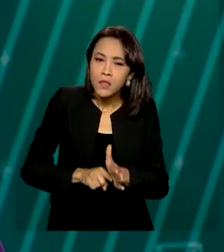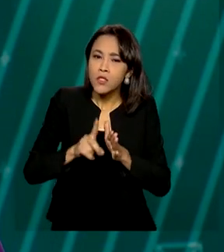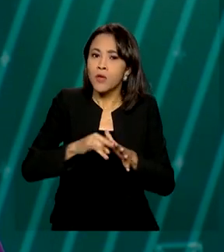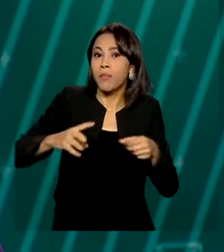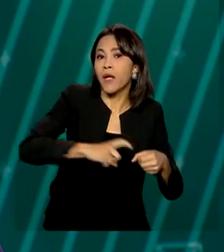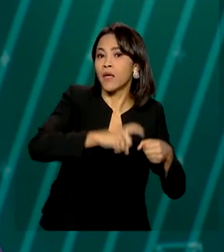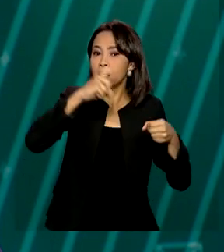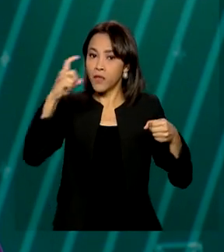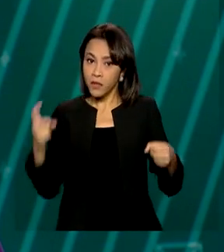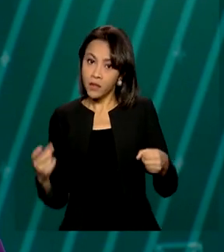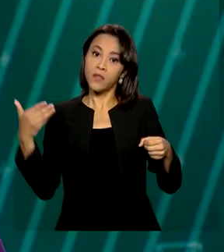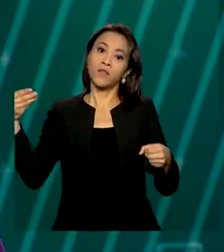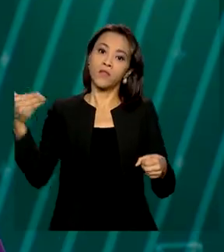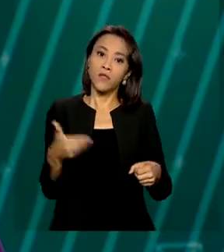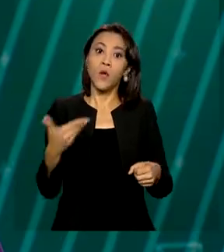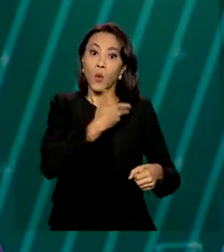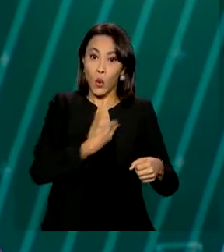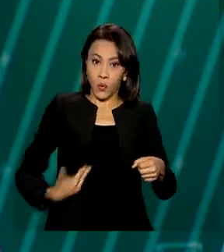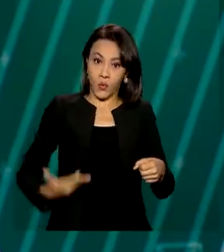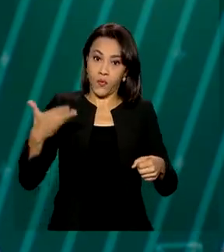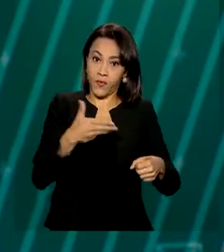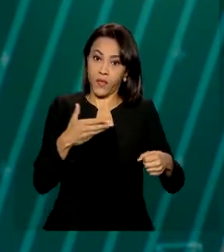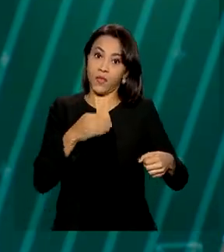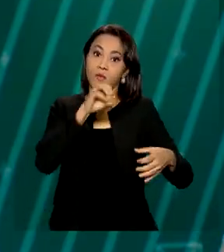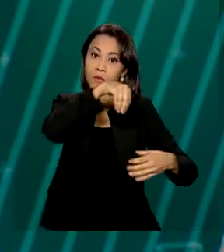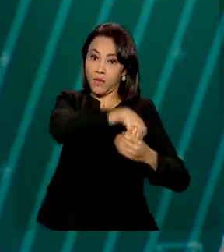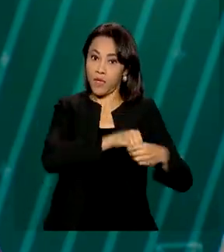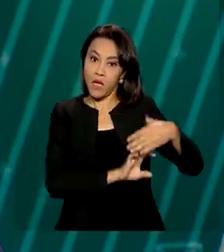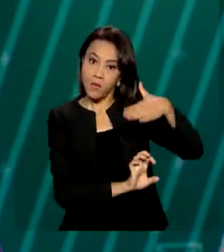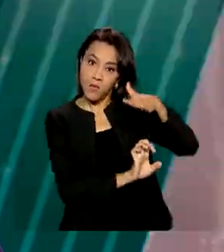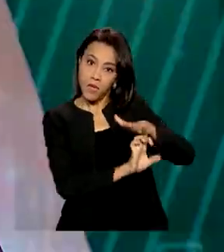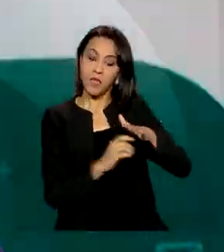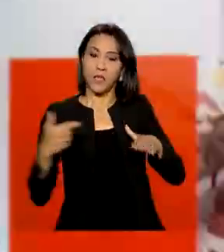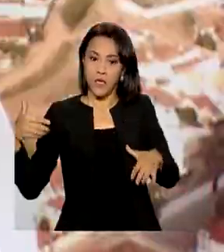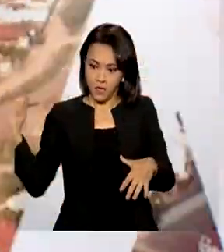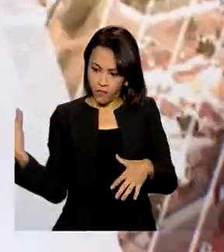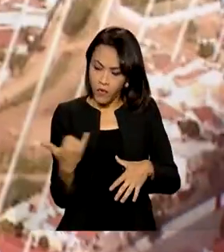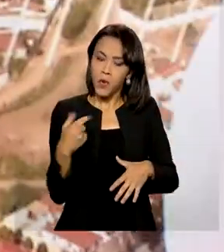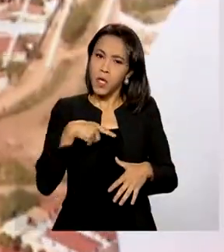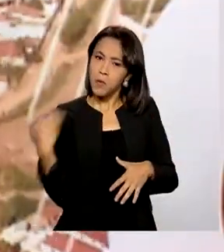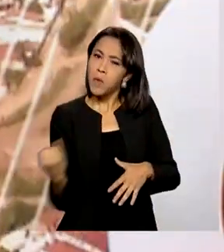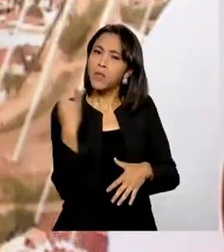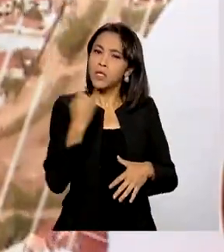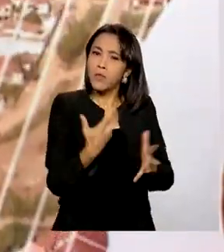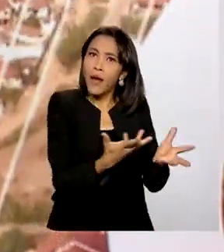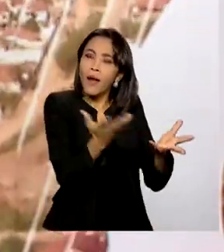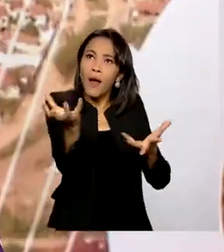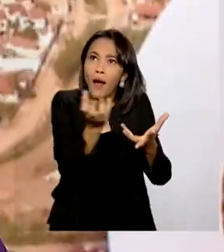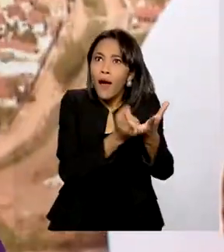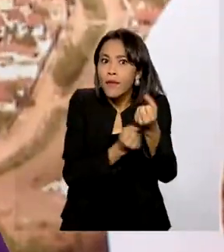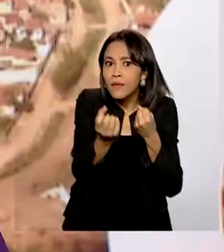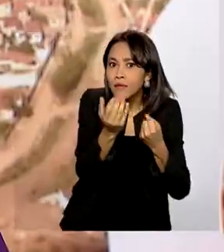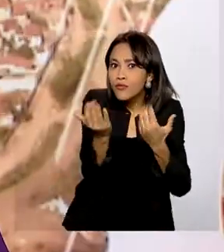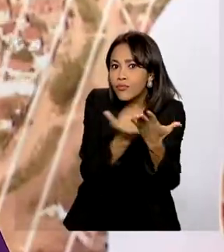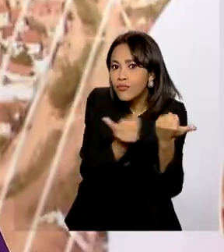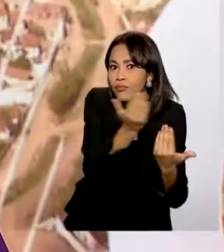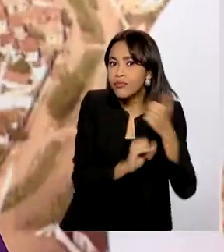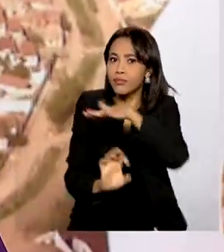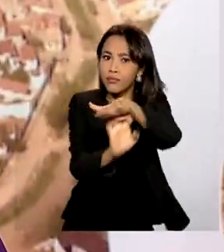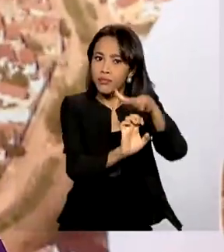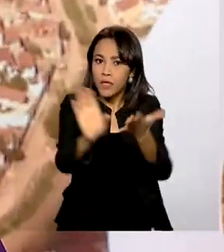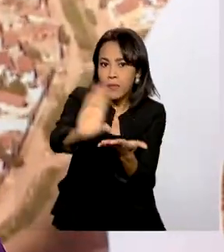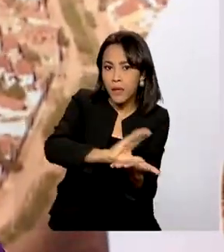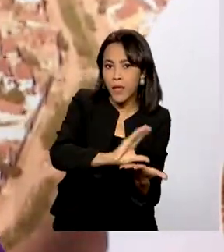de desestatização da empresa de acordo com o governo o processo é fundamental Oi tá investimentos ao país e além de promover ganhos